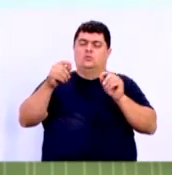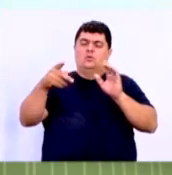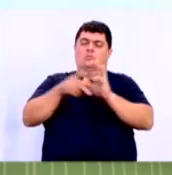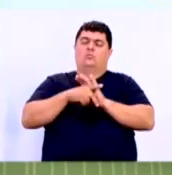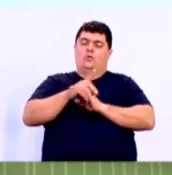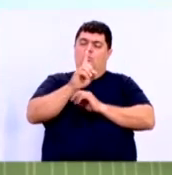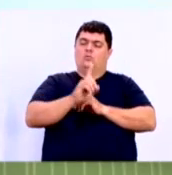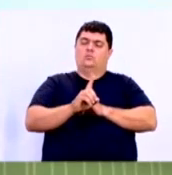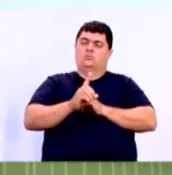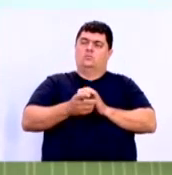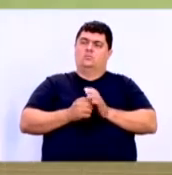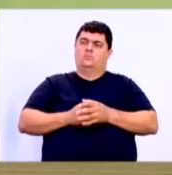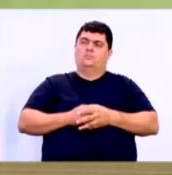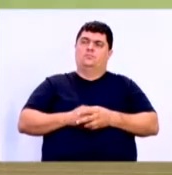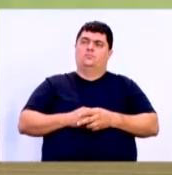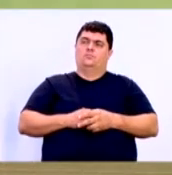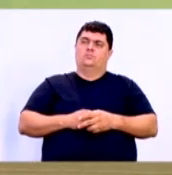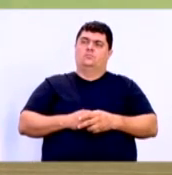melhor método?